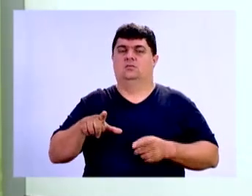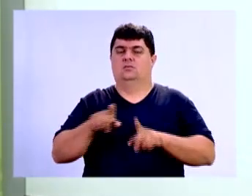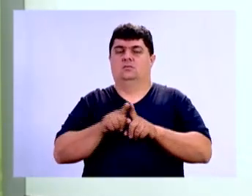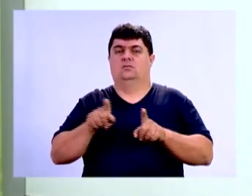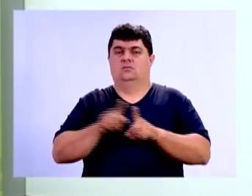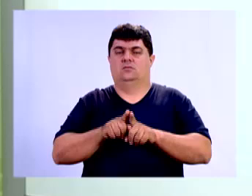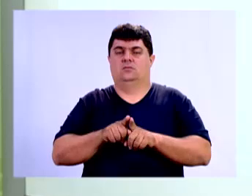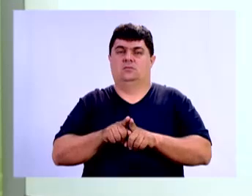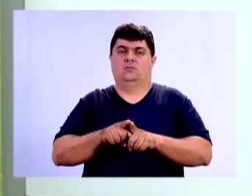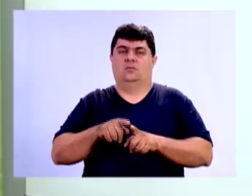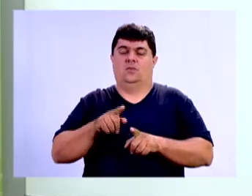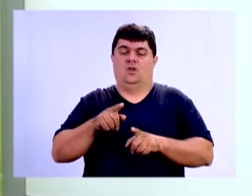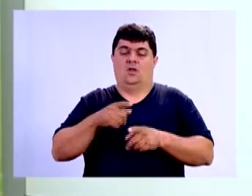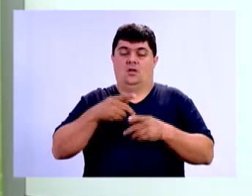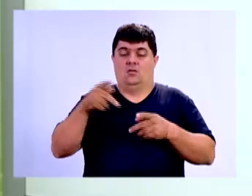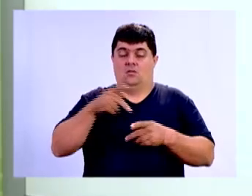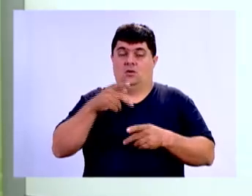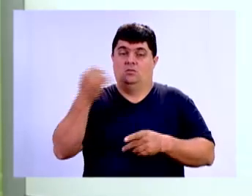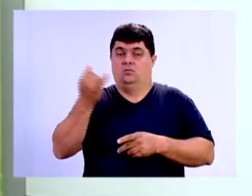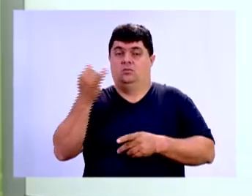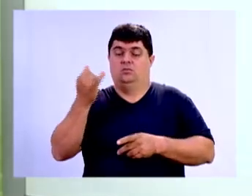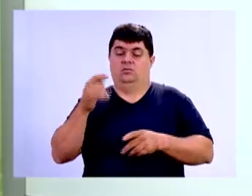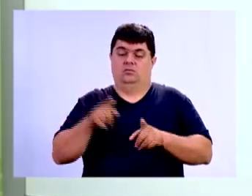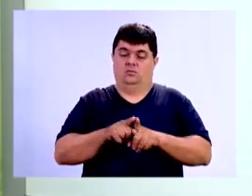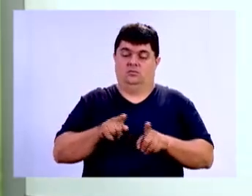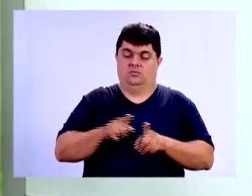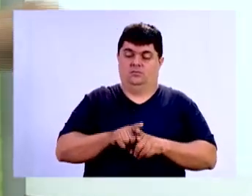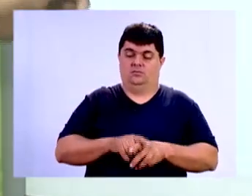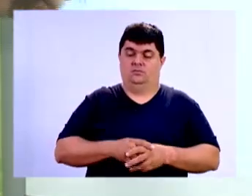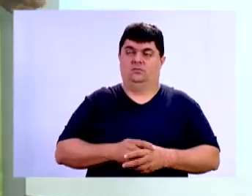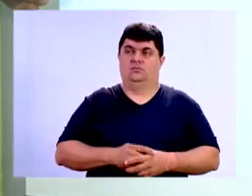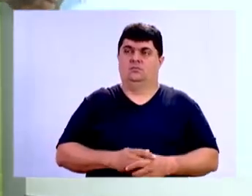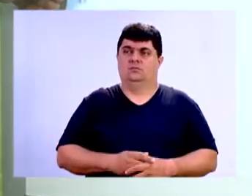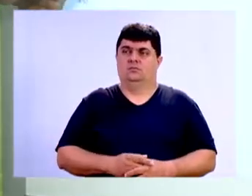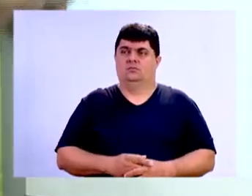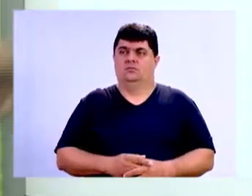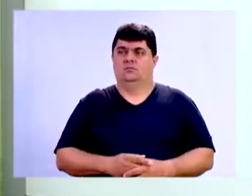E esses padrões de projeto é importante estudar sim, né? É uma coisa interessante.